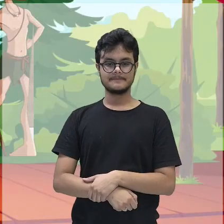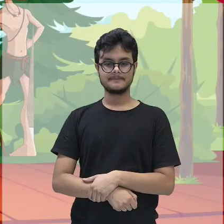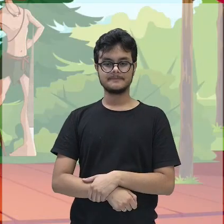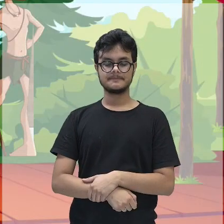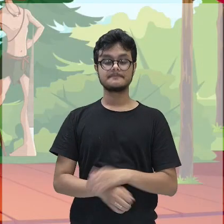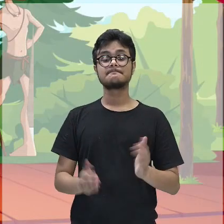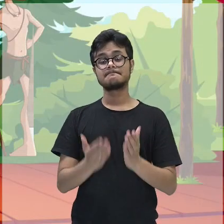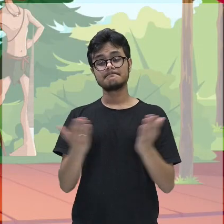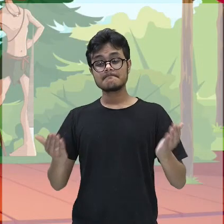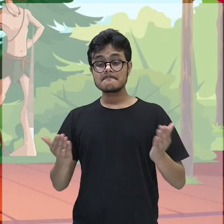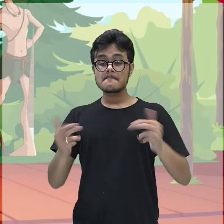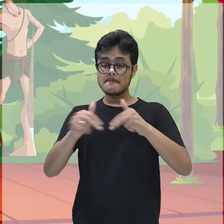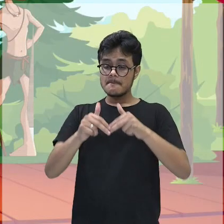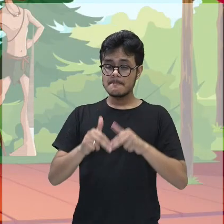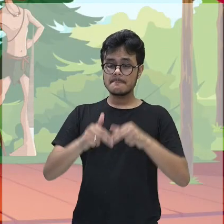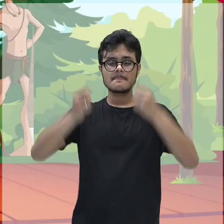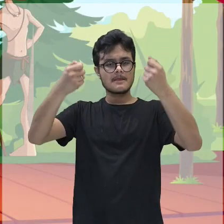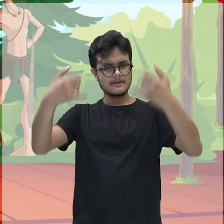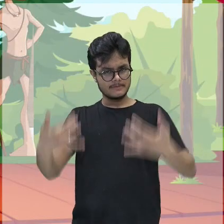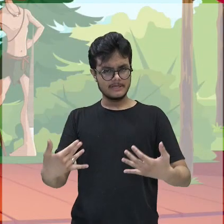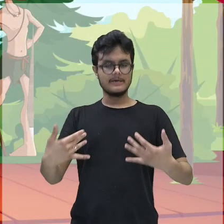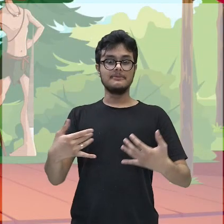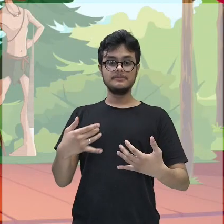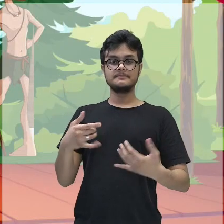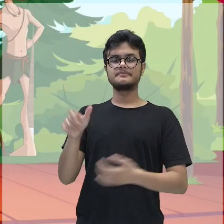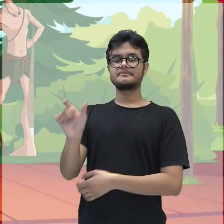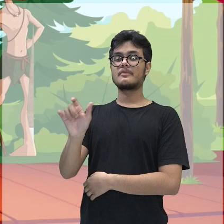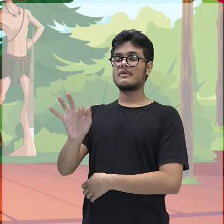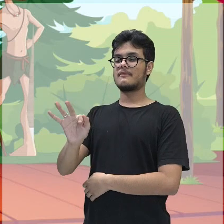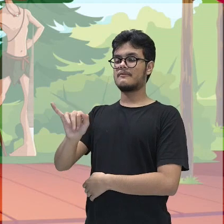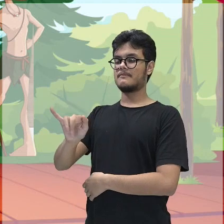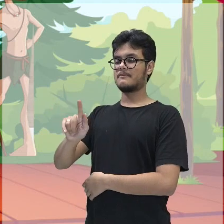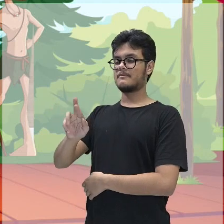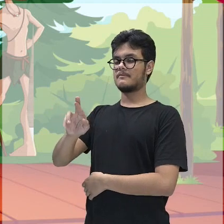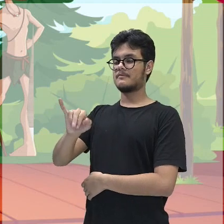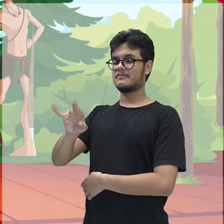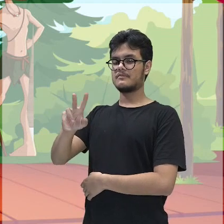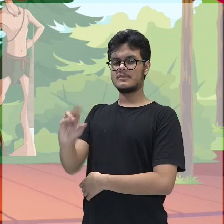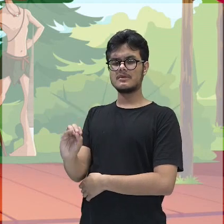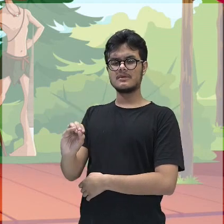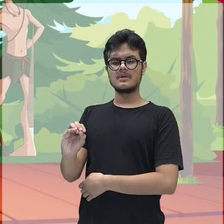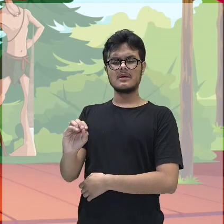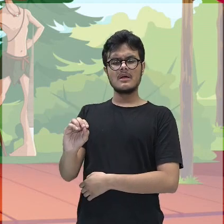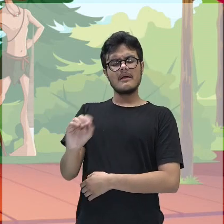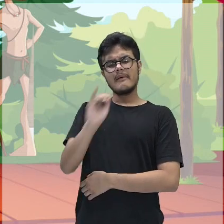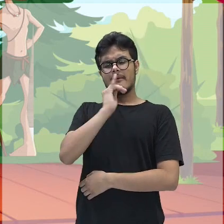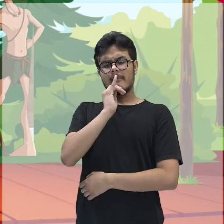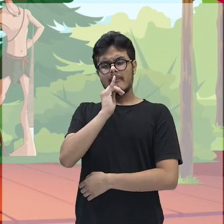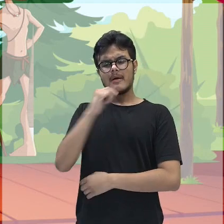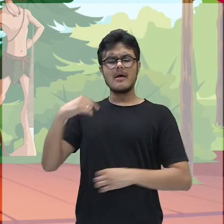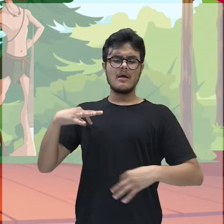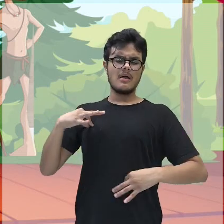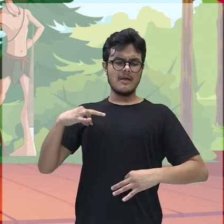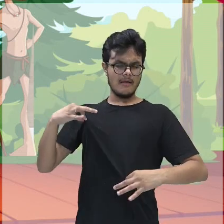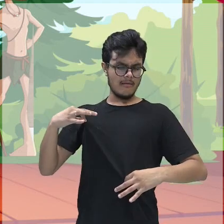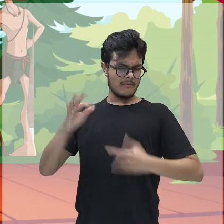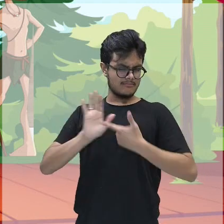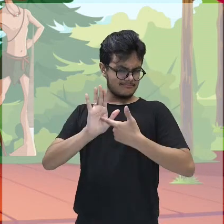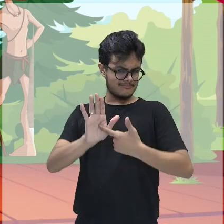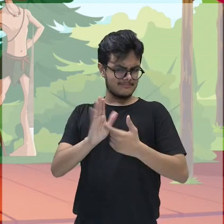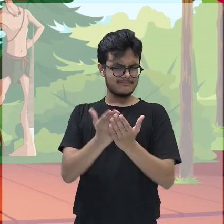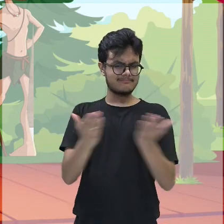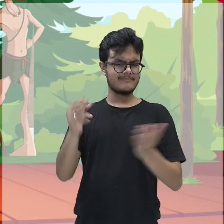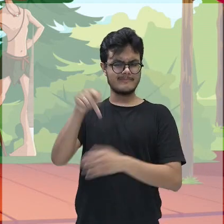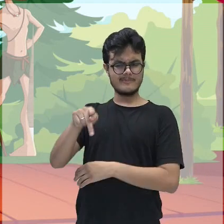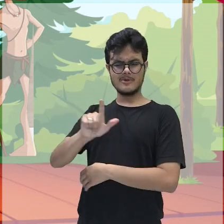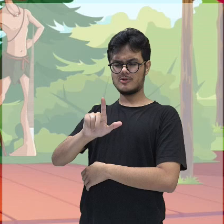Certo? Então, nós falamos sobre os figurinos. Ora, a professora Lúcia está fazendo uma apresentação. A professora